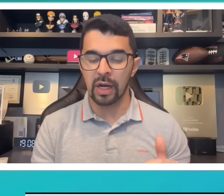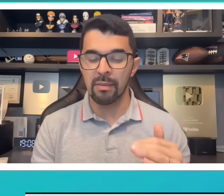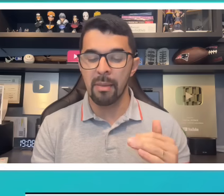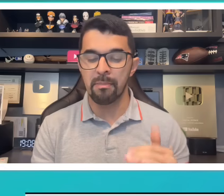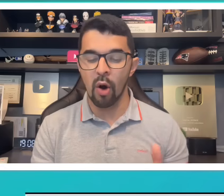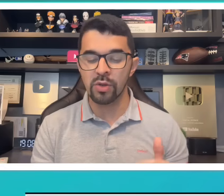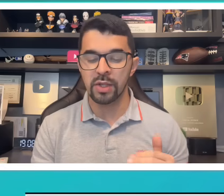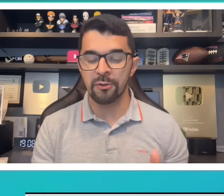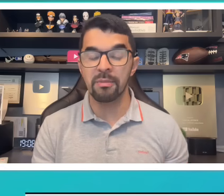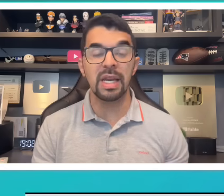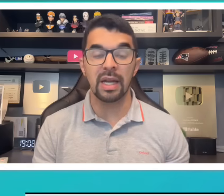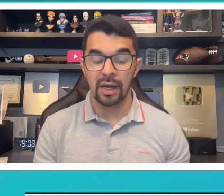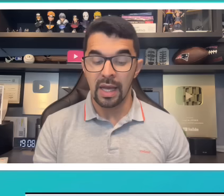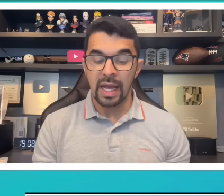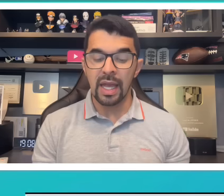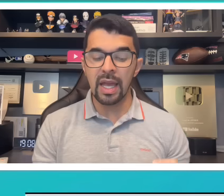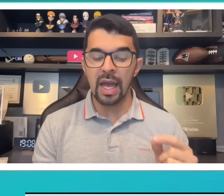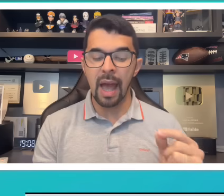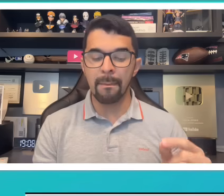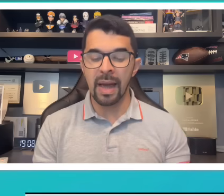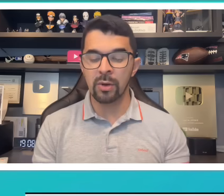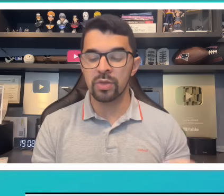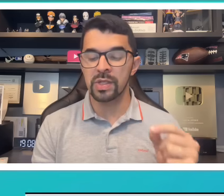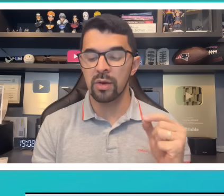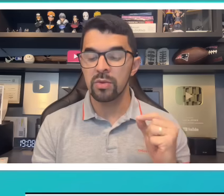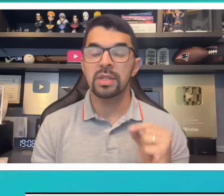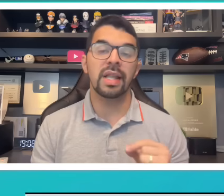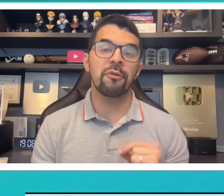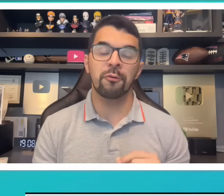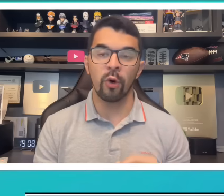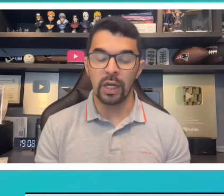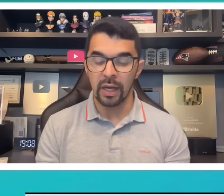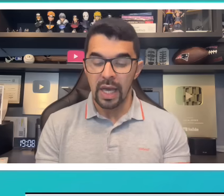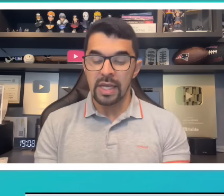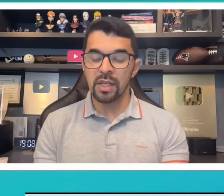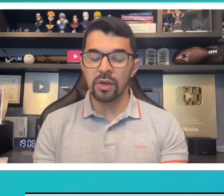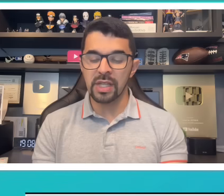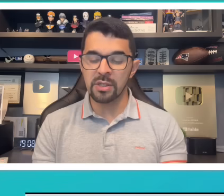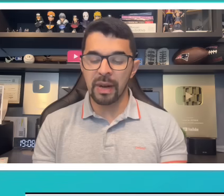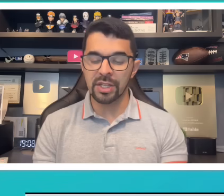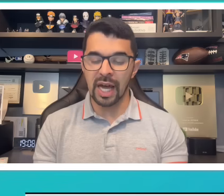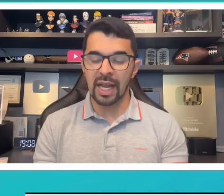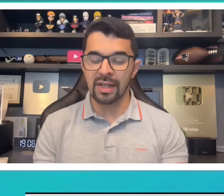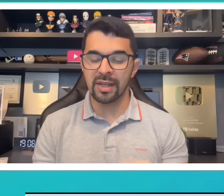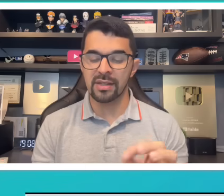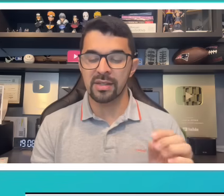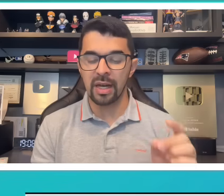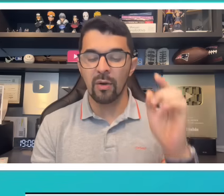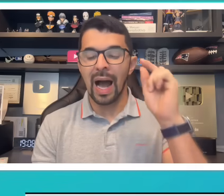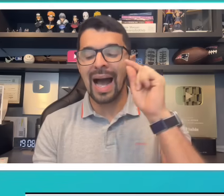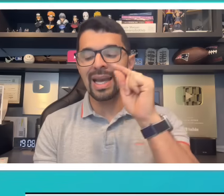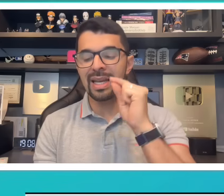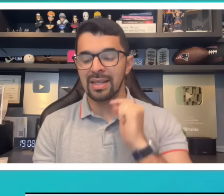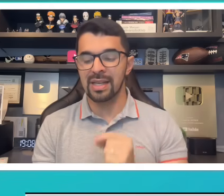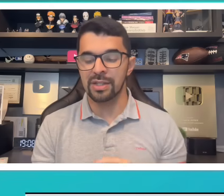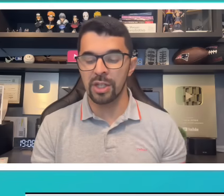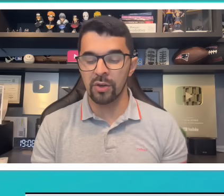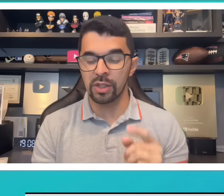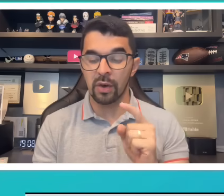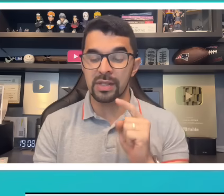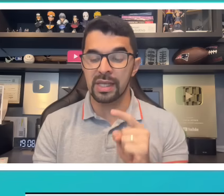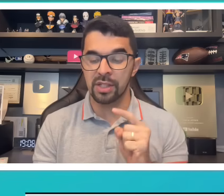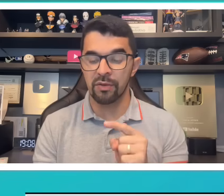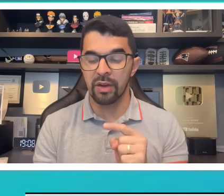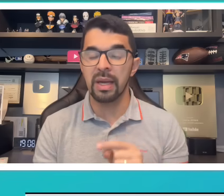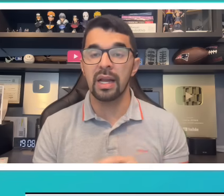no programa Bolsa Família e repercussão na folha. Se vocês prestarem atenção aí na setinha,